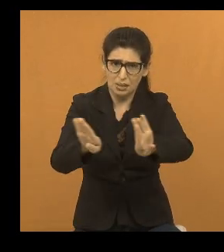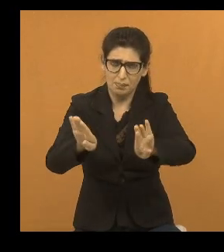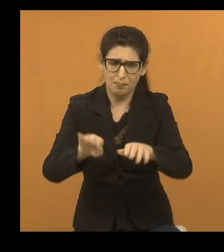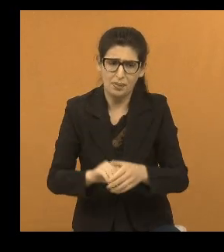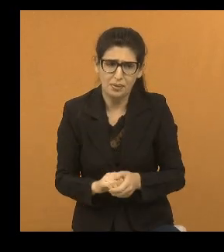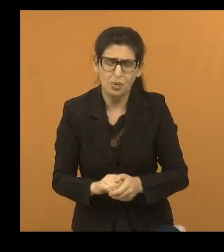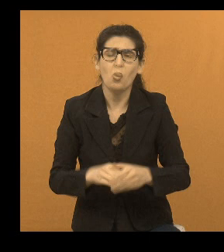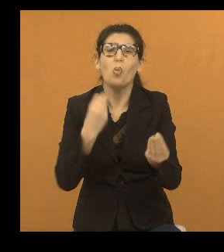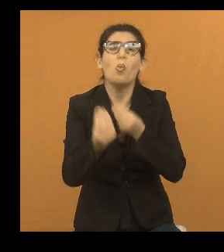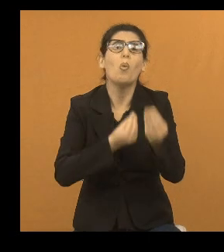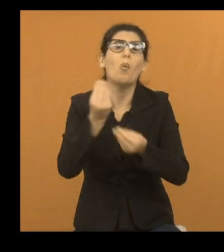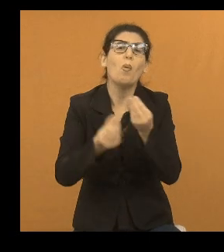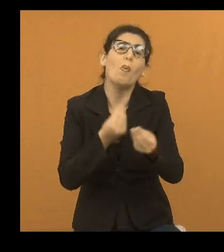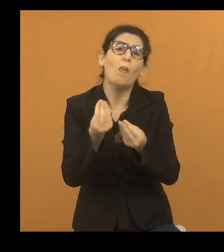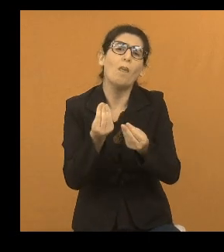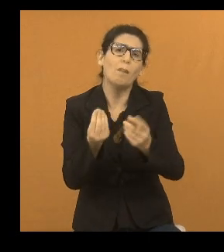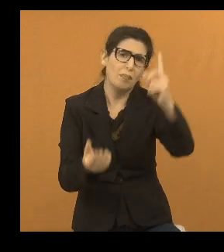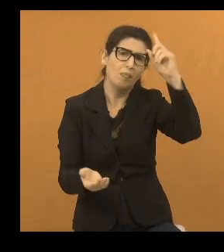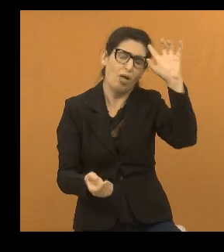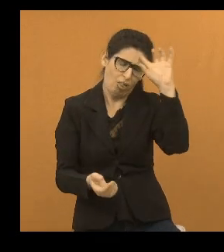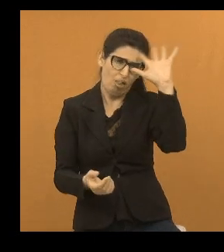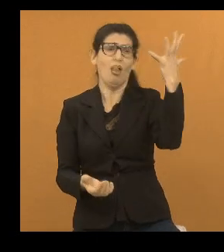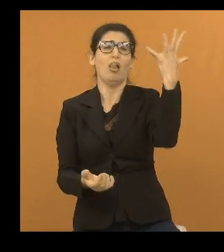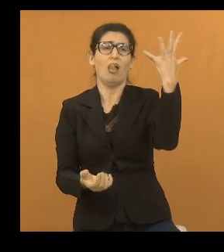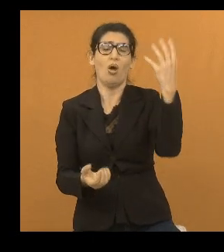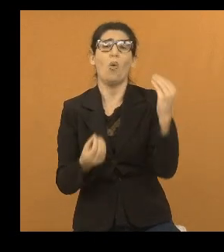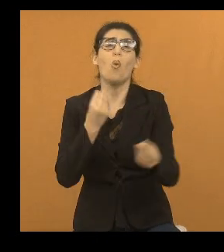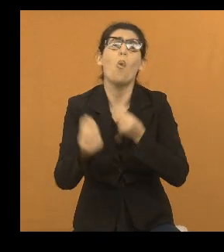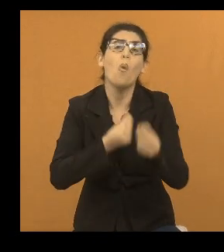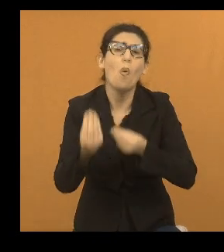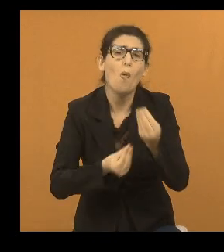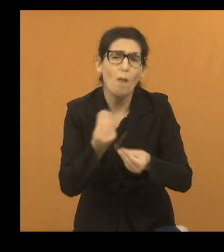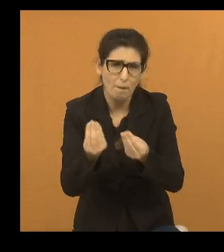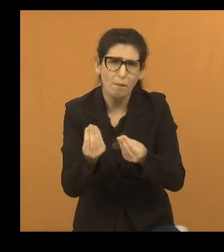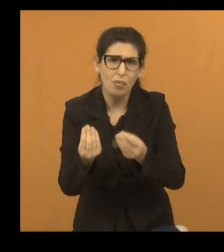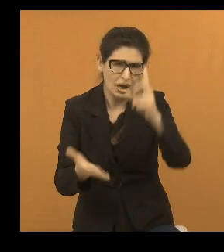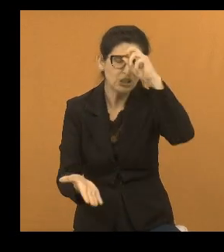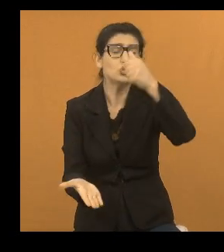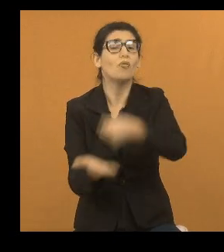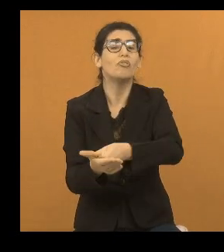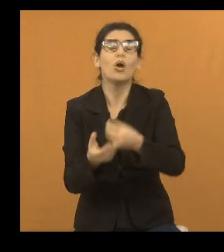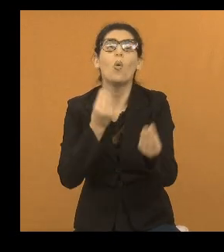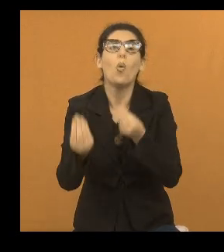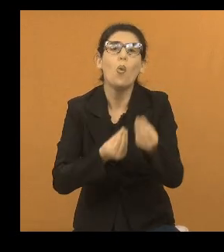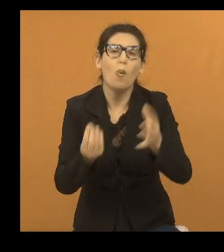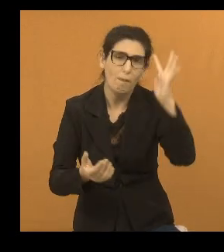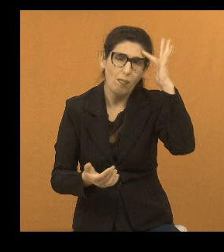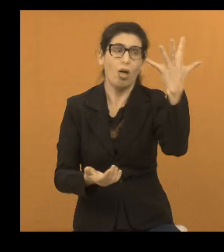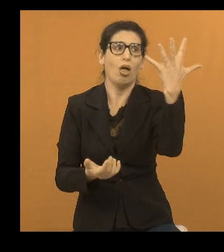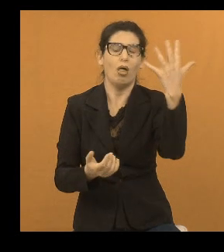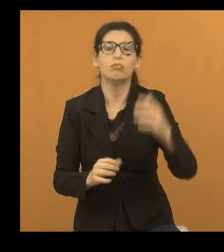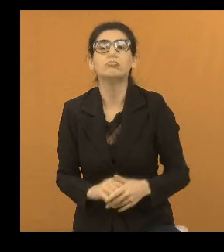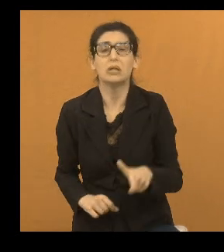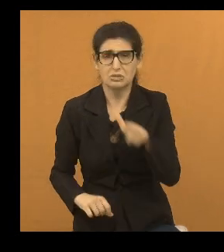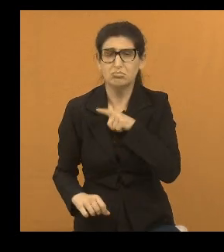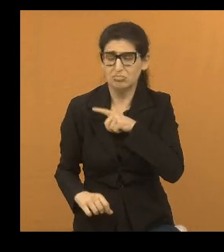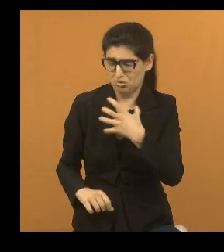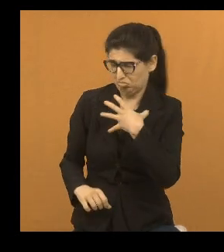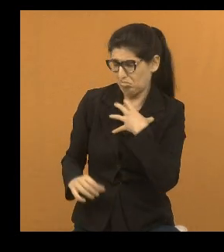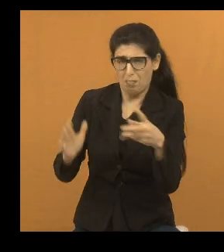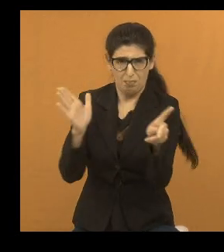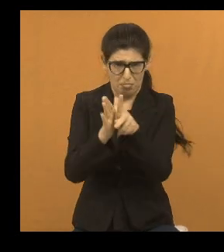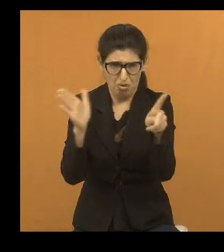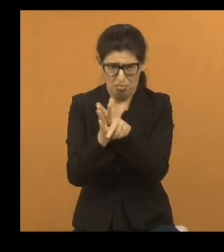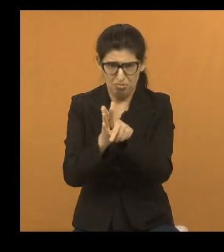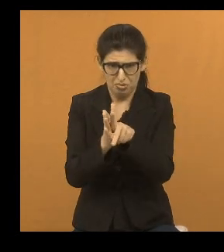nossa solução? A proposta de solução? A criação de macrozonas de destinação urbana com características próprias. Então,